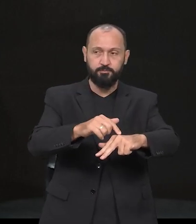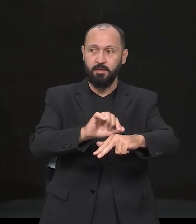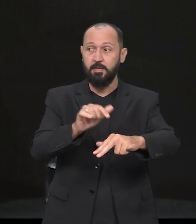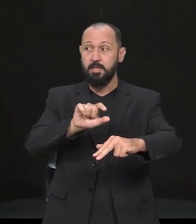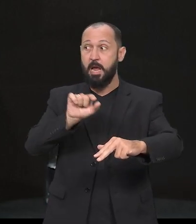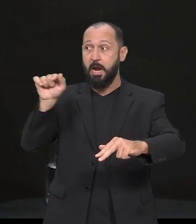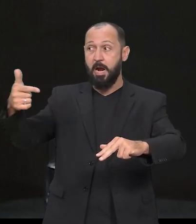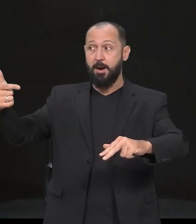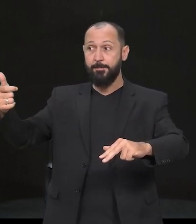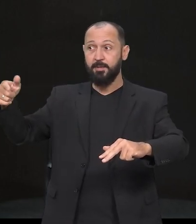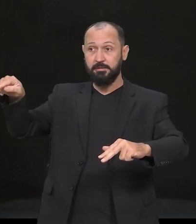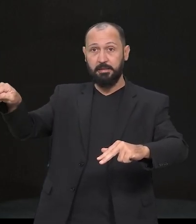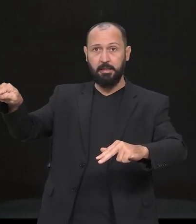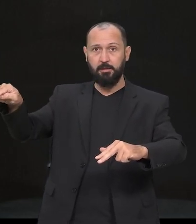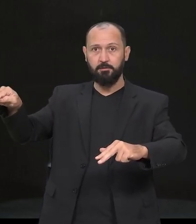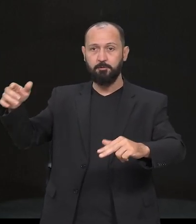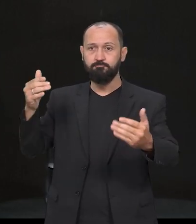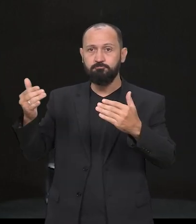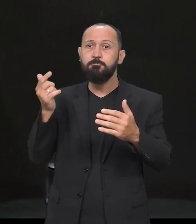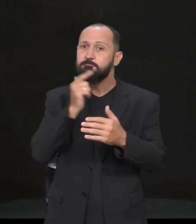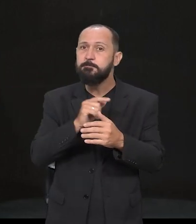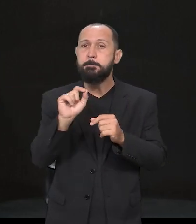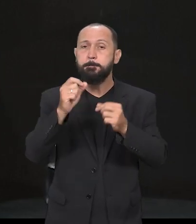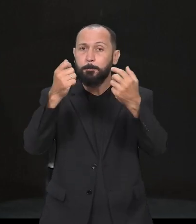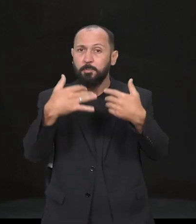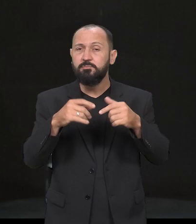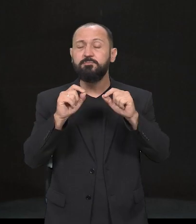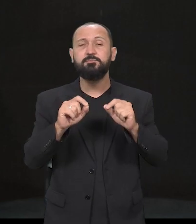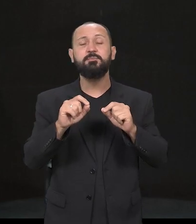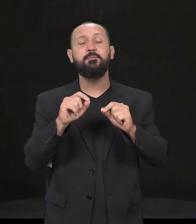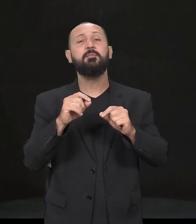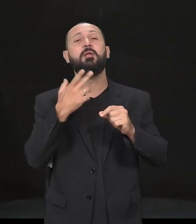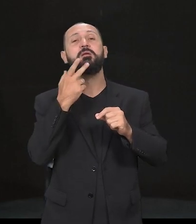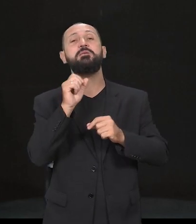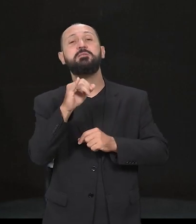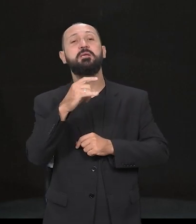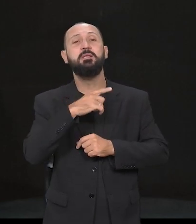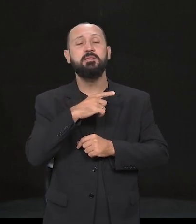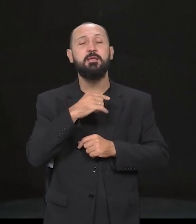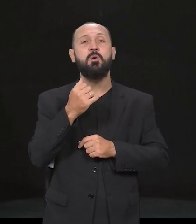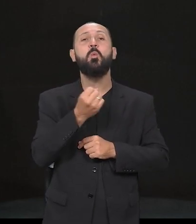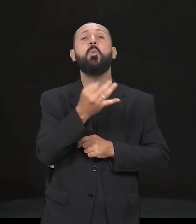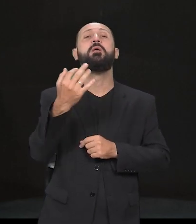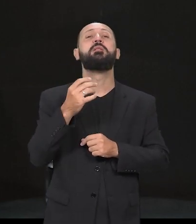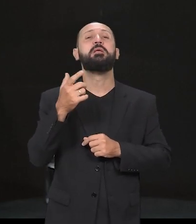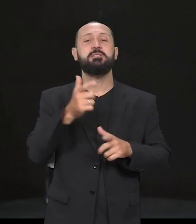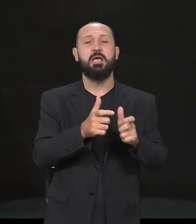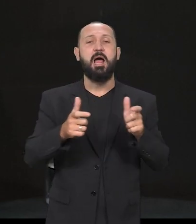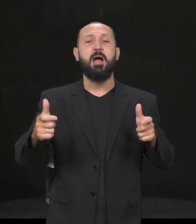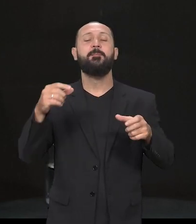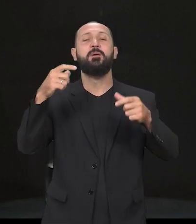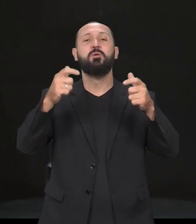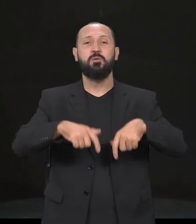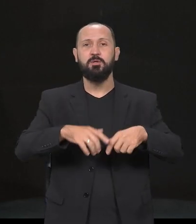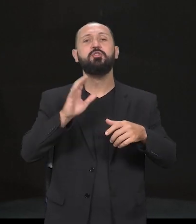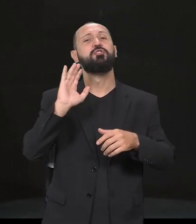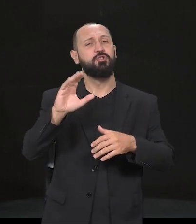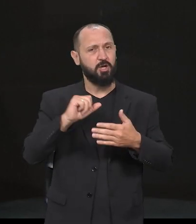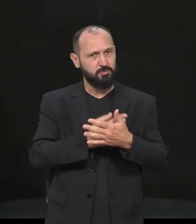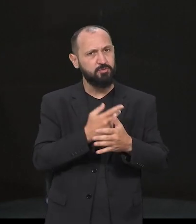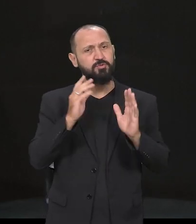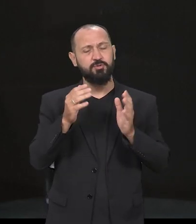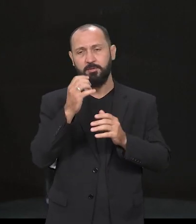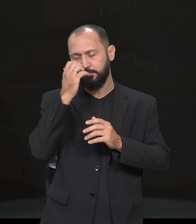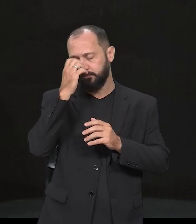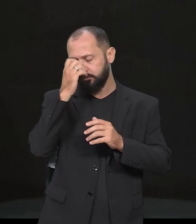do suspeito. Então, eu posso dizer, né, indiretamente, se tem mais de uma arma também naquele local, o que já aconteceu,